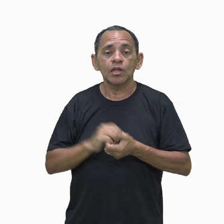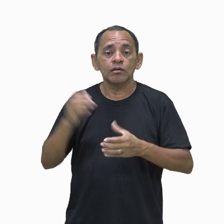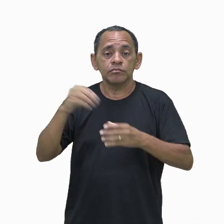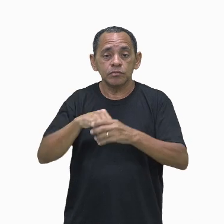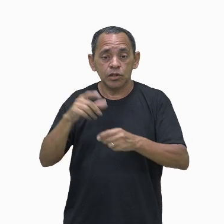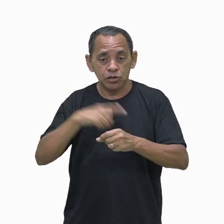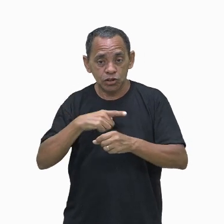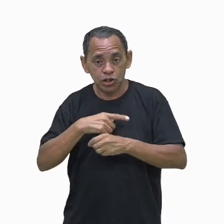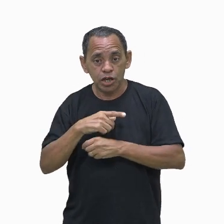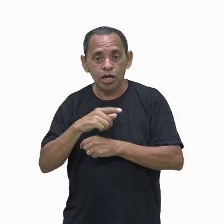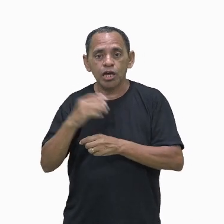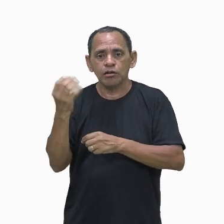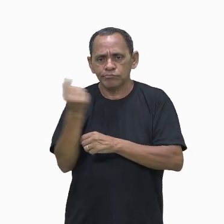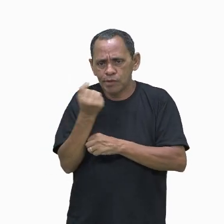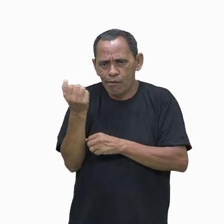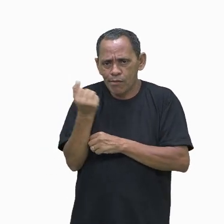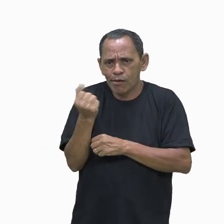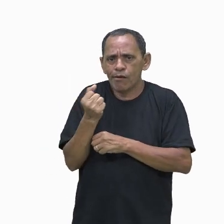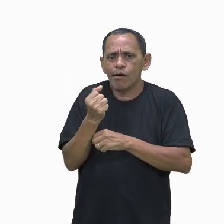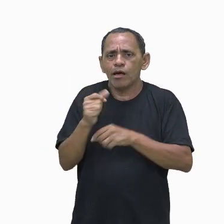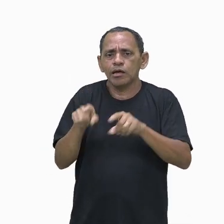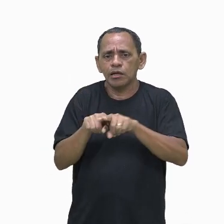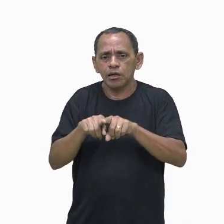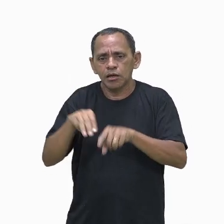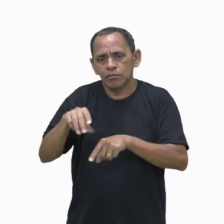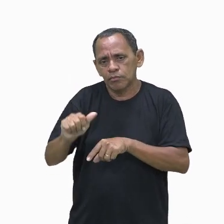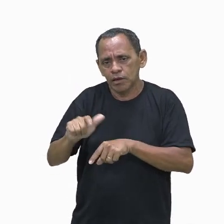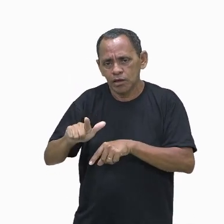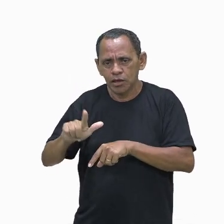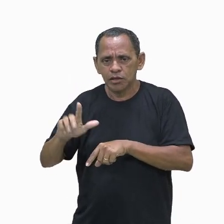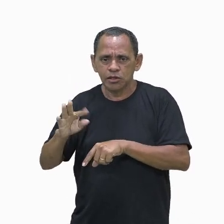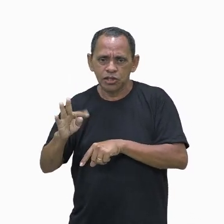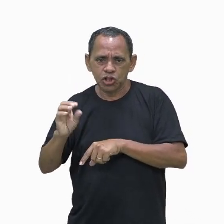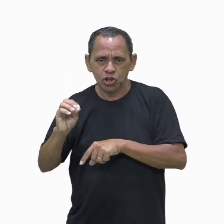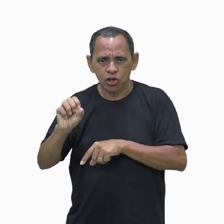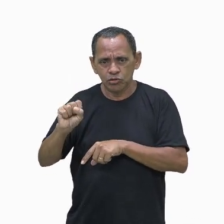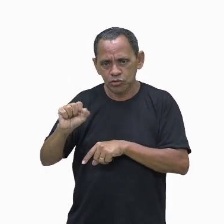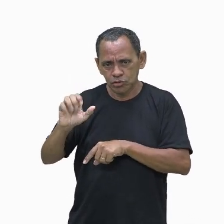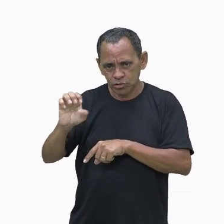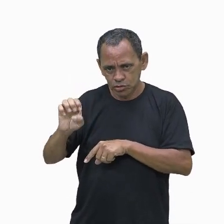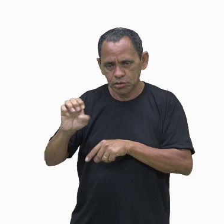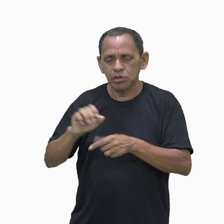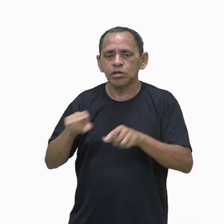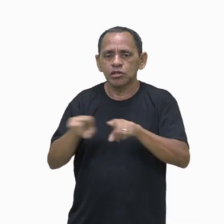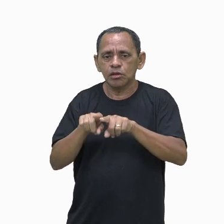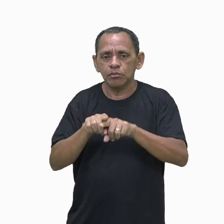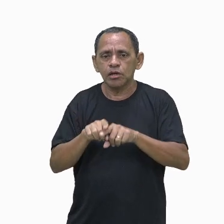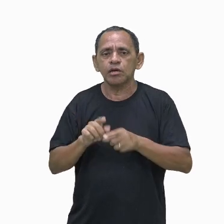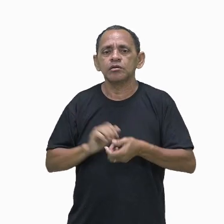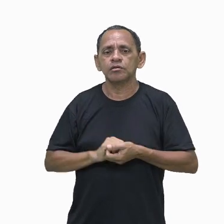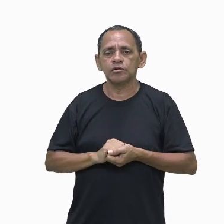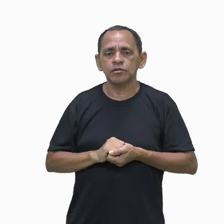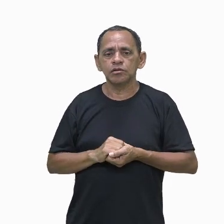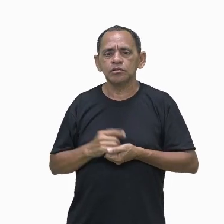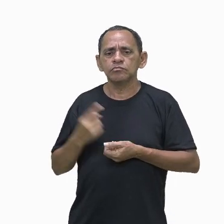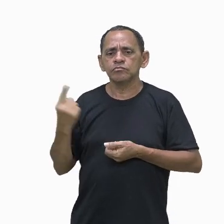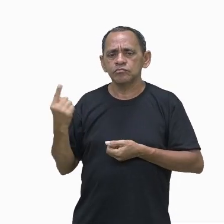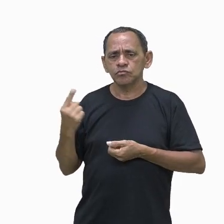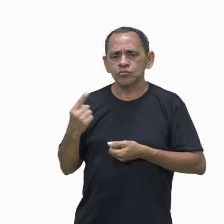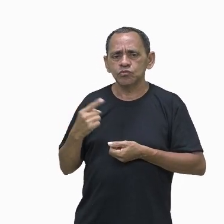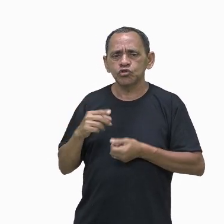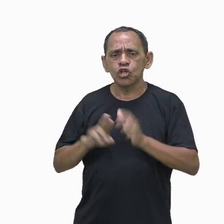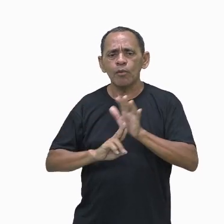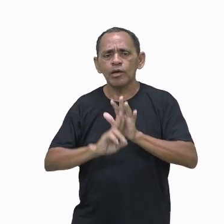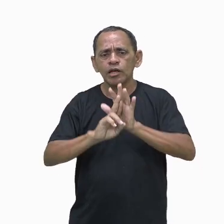A maltose é formada pela união de glicose mais glicose. E aí uma representação dela é o malte,